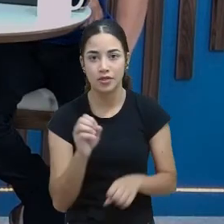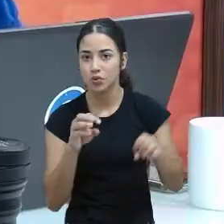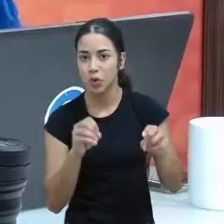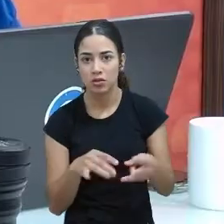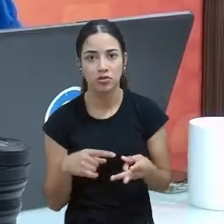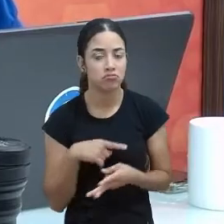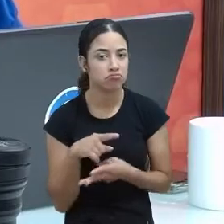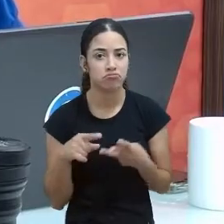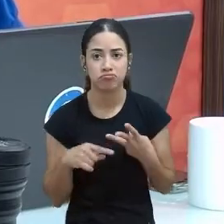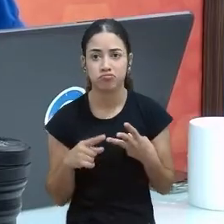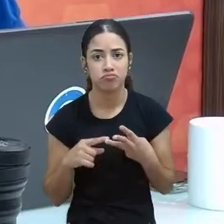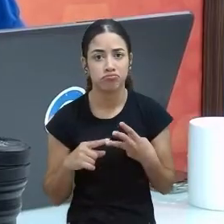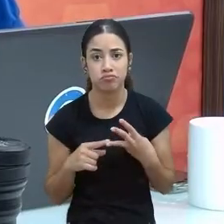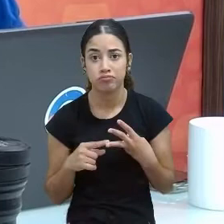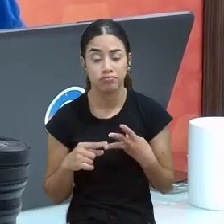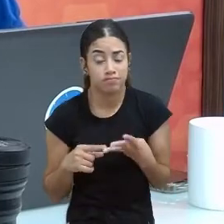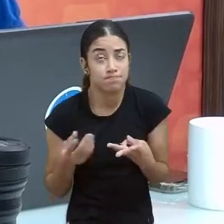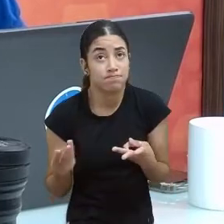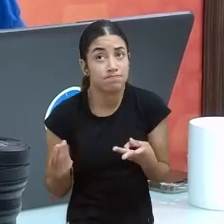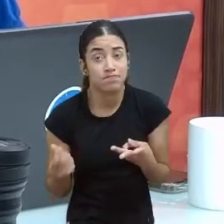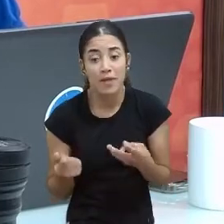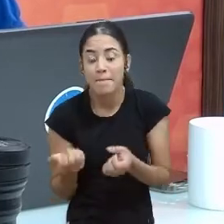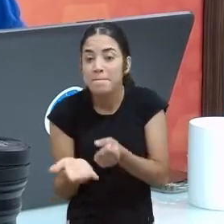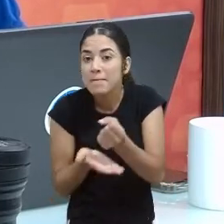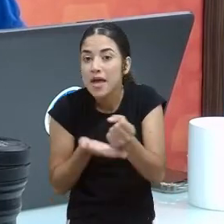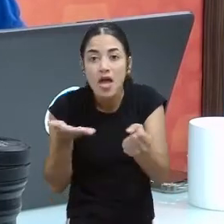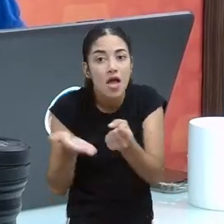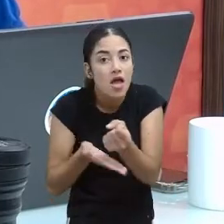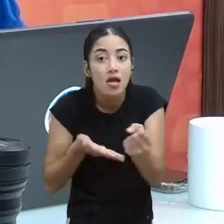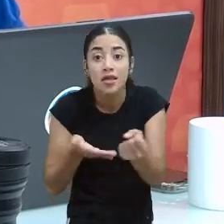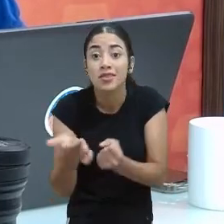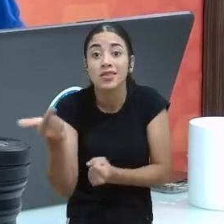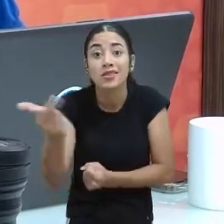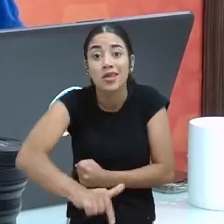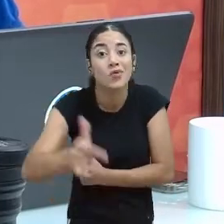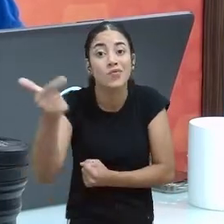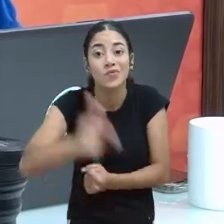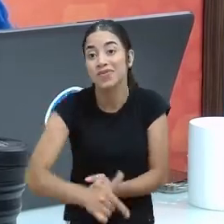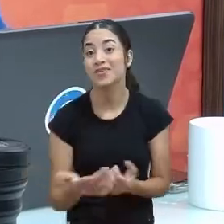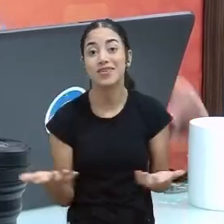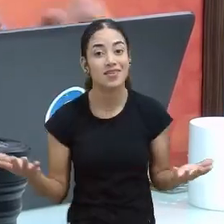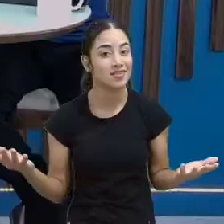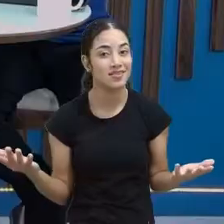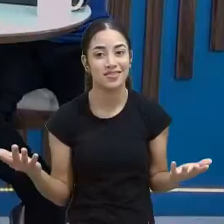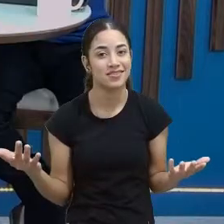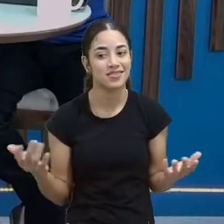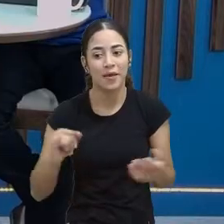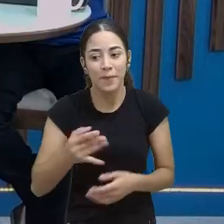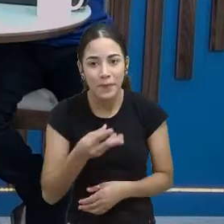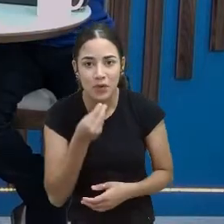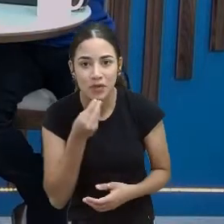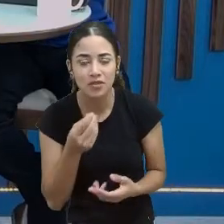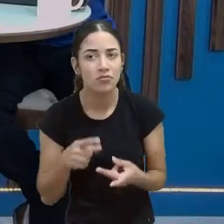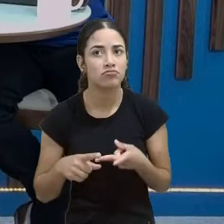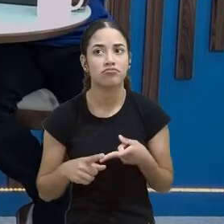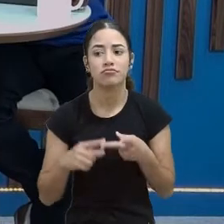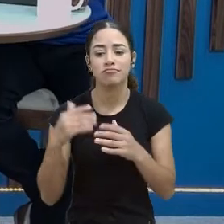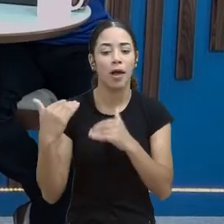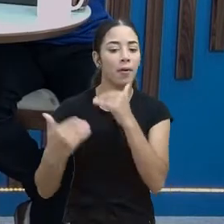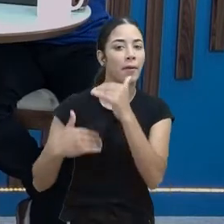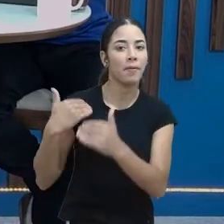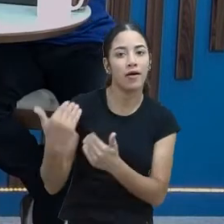acesso a questões básicas, né, para que eles pudessem ter oportunidades de